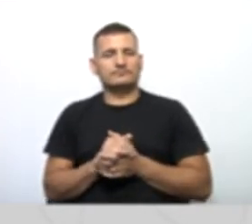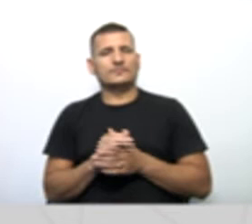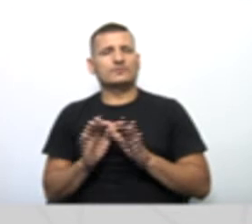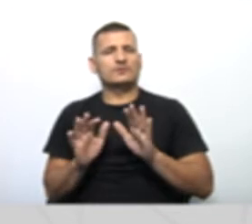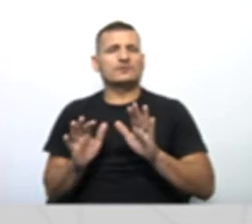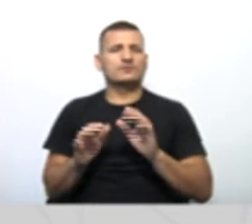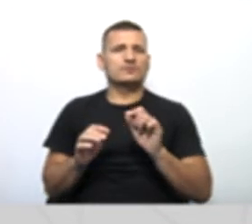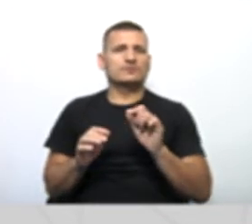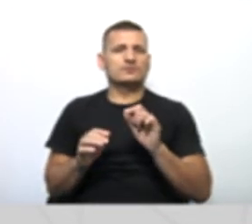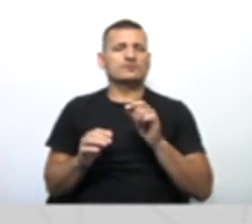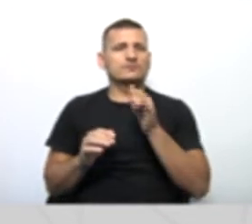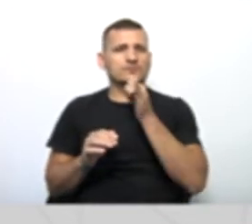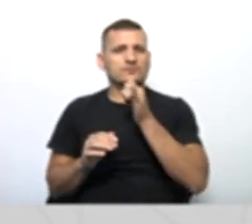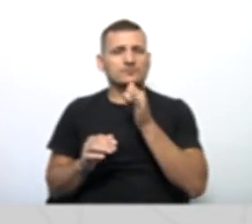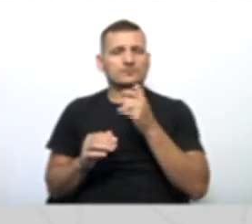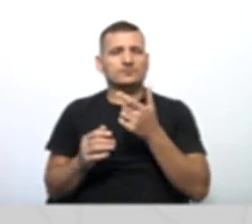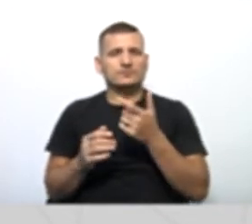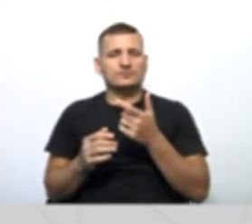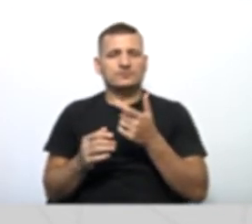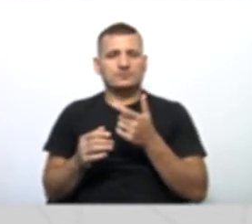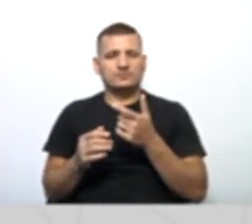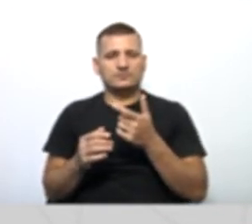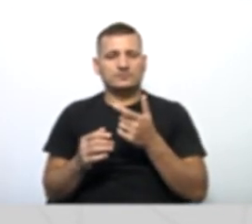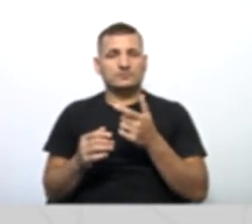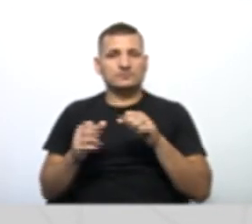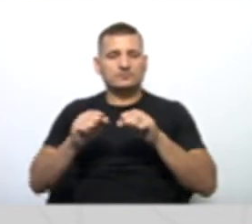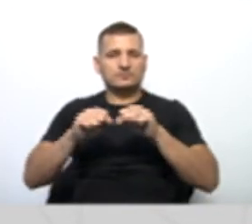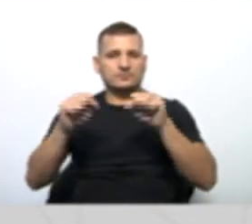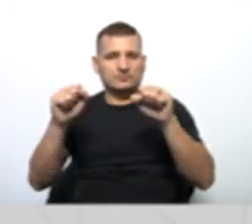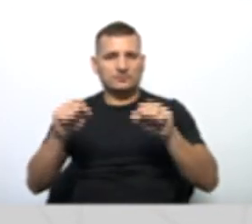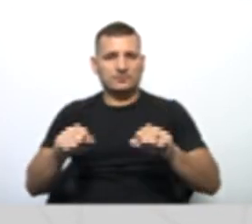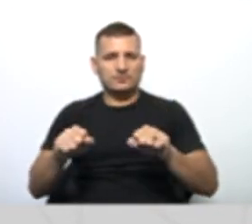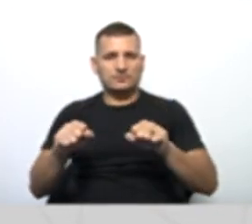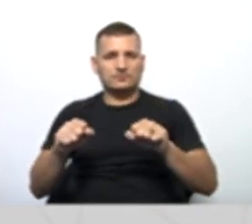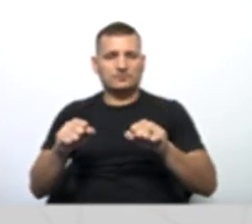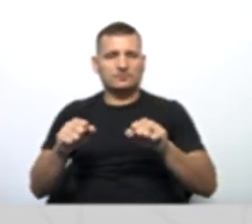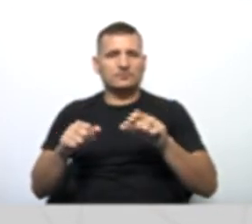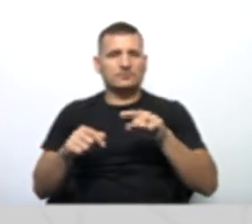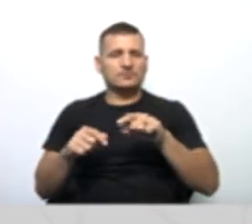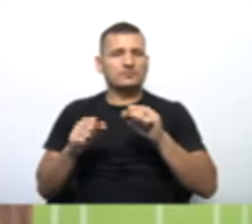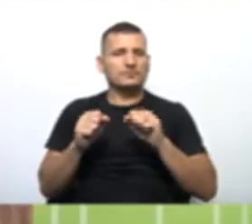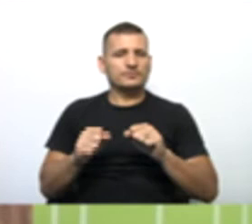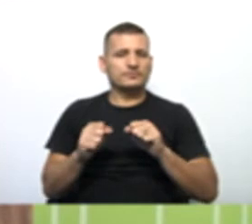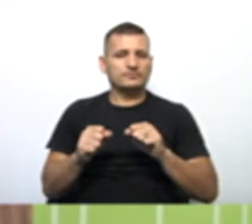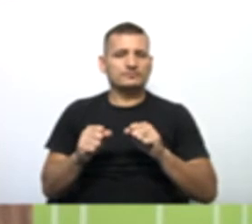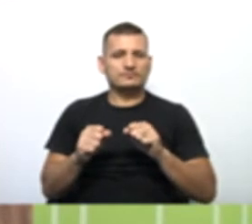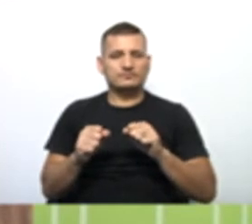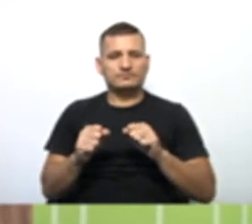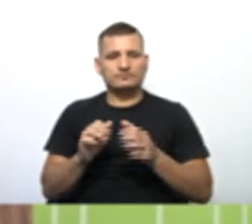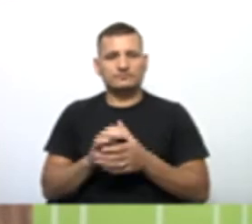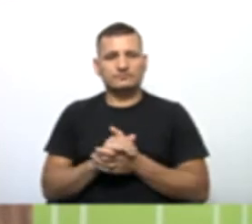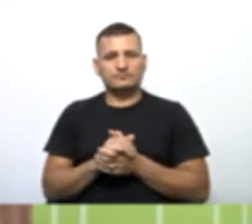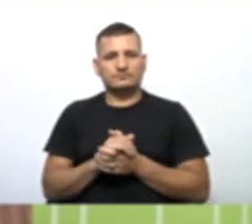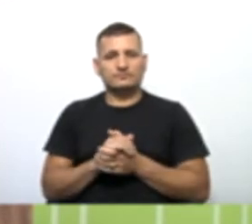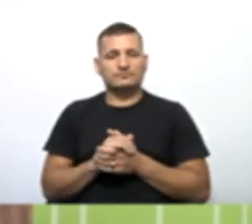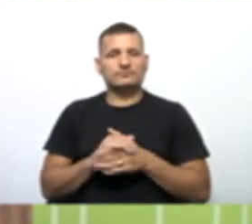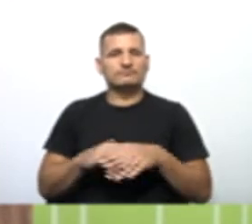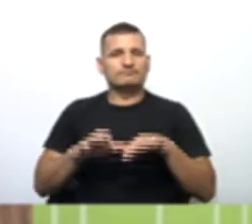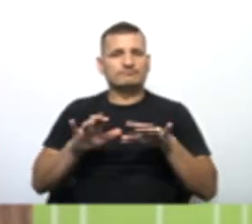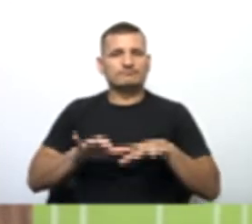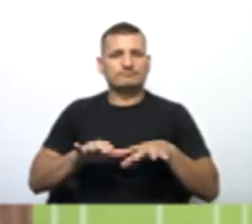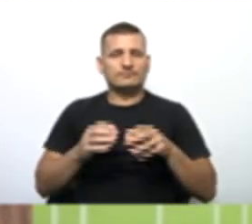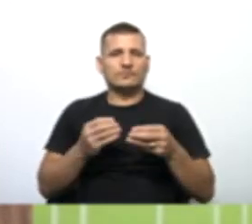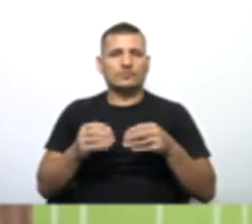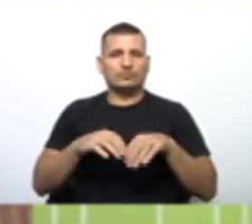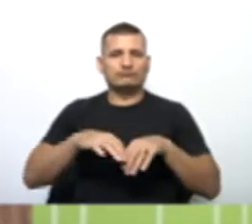trabalhar sozinho, mas partir do princípio que os softwares, eles podem ocorrer de forma, o desenvolvimento dele pode ocorrer de forma